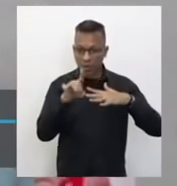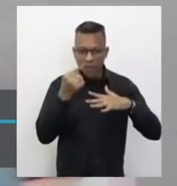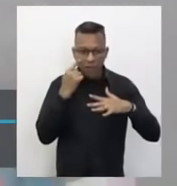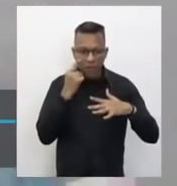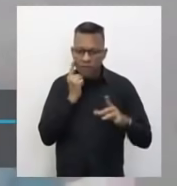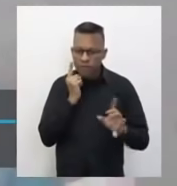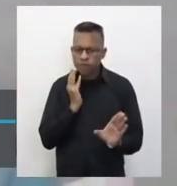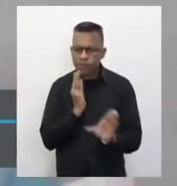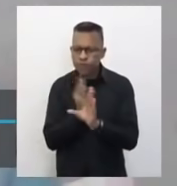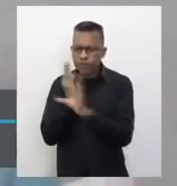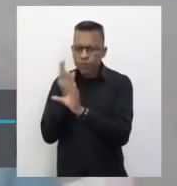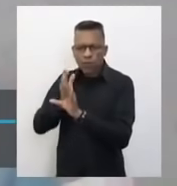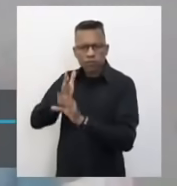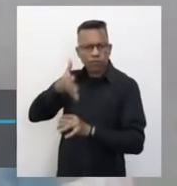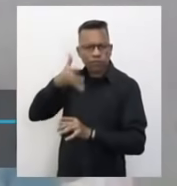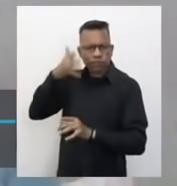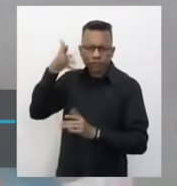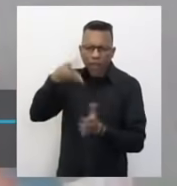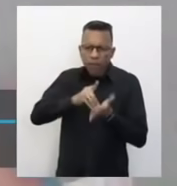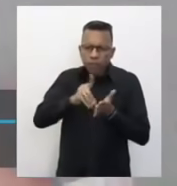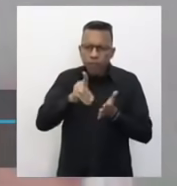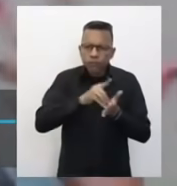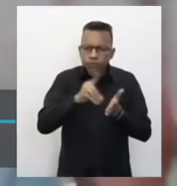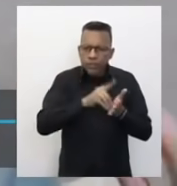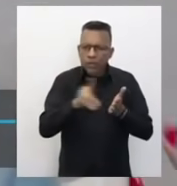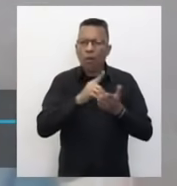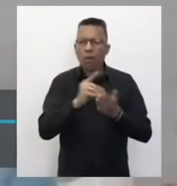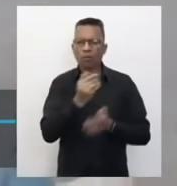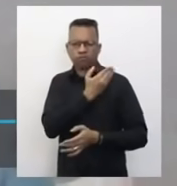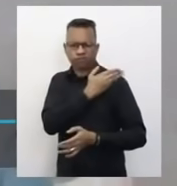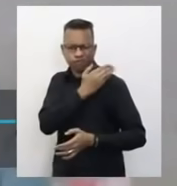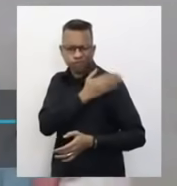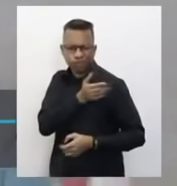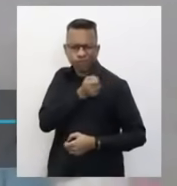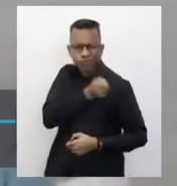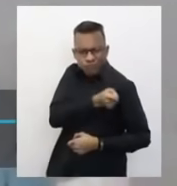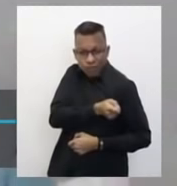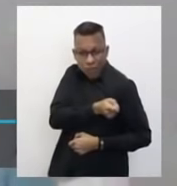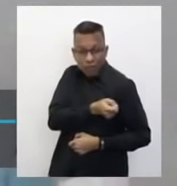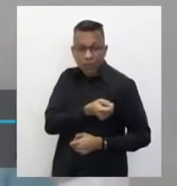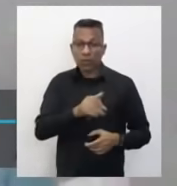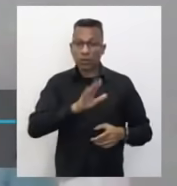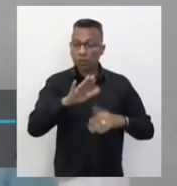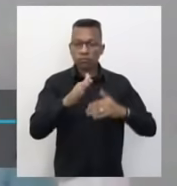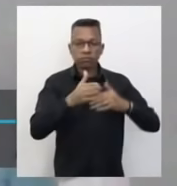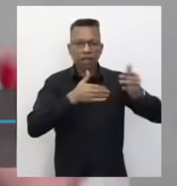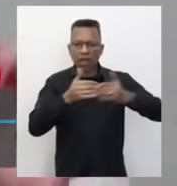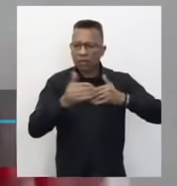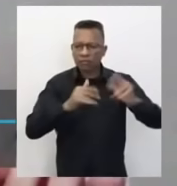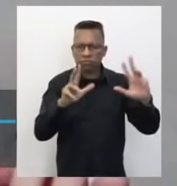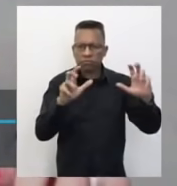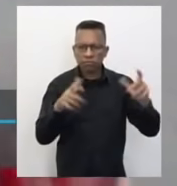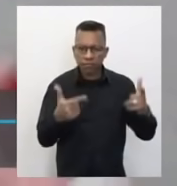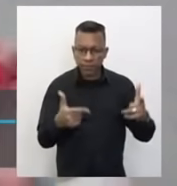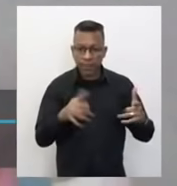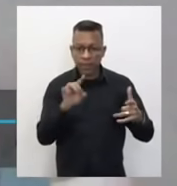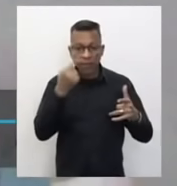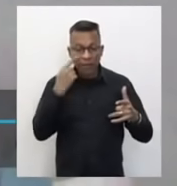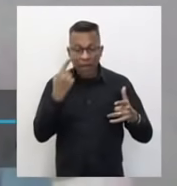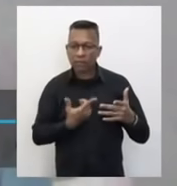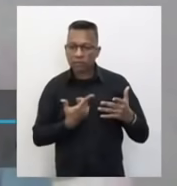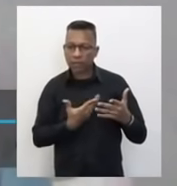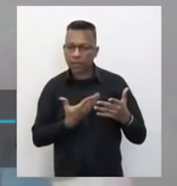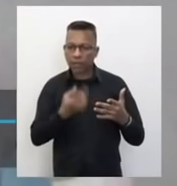lá um discurso de ódio, que tenha preconceito, que seja abusivo, ou qualquer coisa nesse sentido, entra lá, gente,